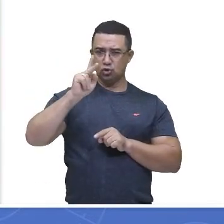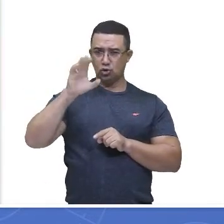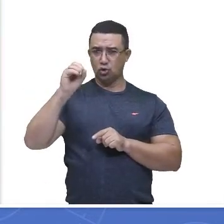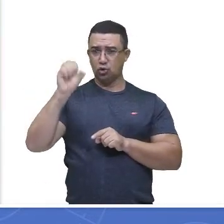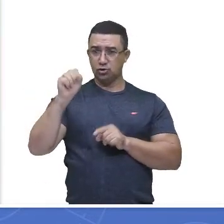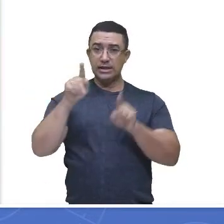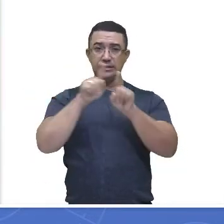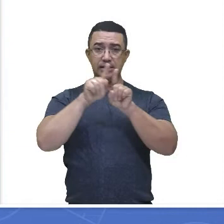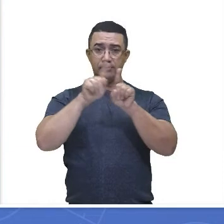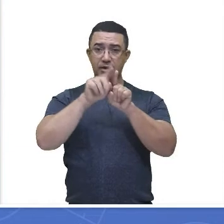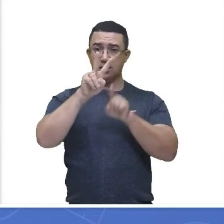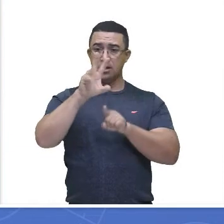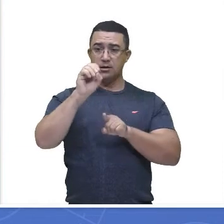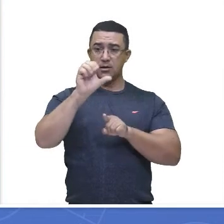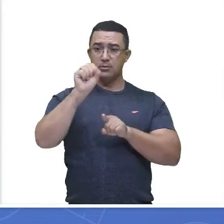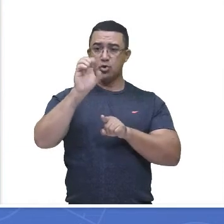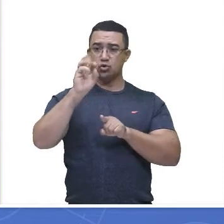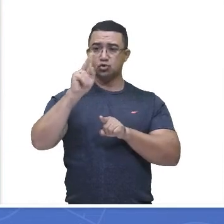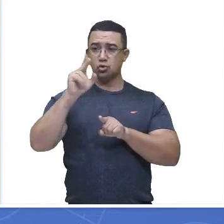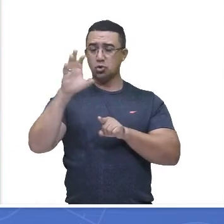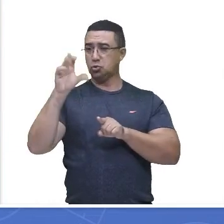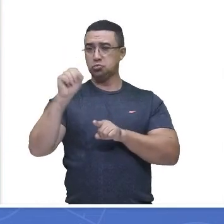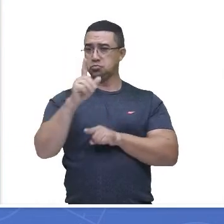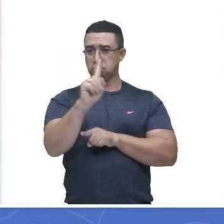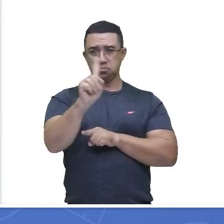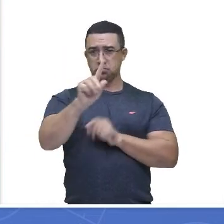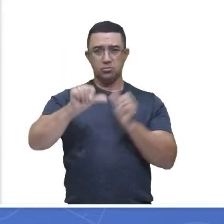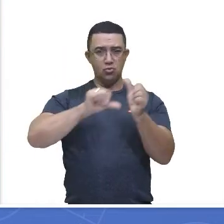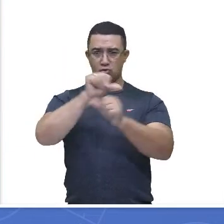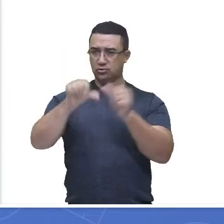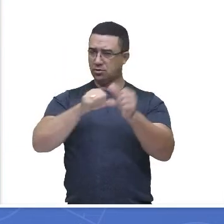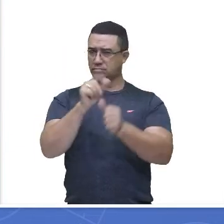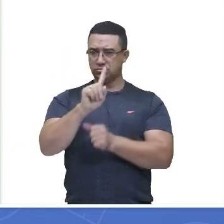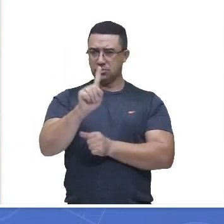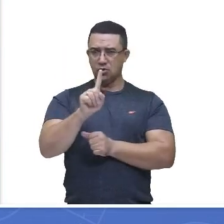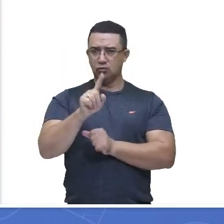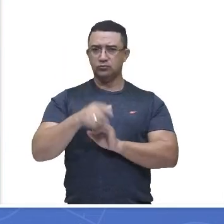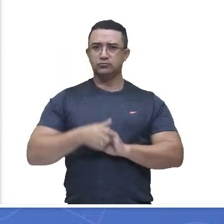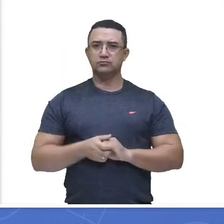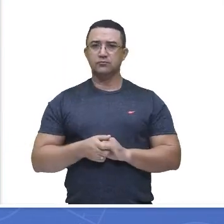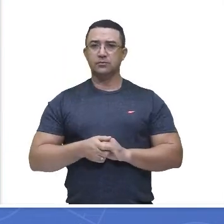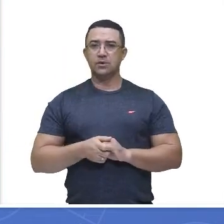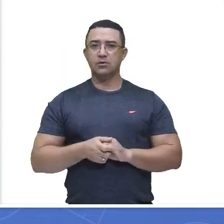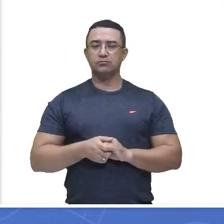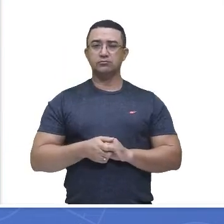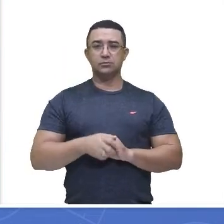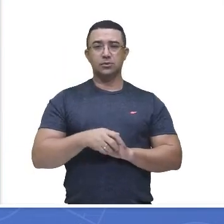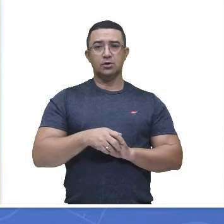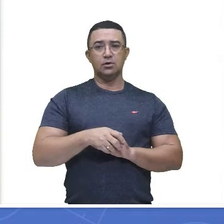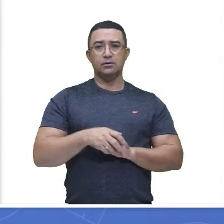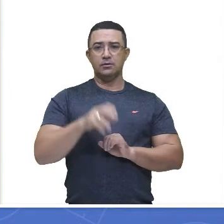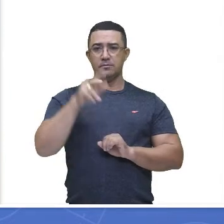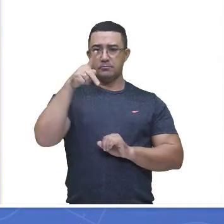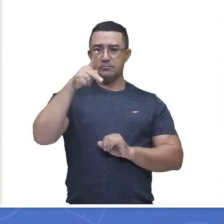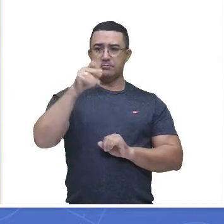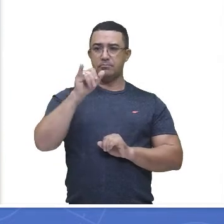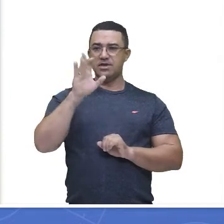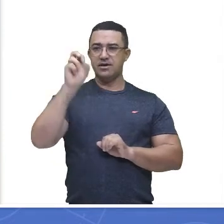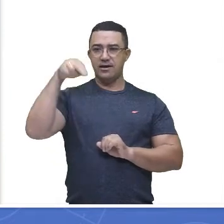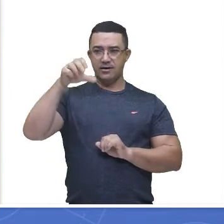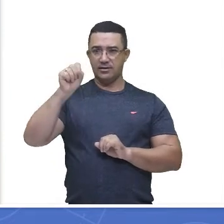Nas demais, você pode observar que fica bien, né? Então, que eu piense, que tu pienses, que